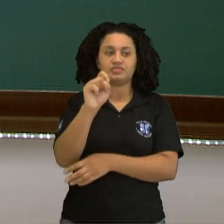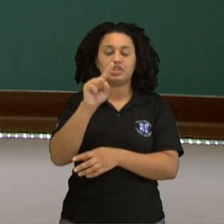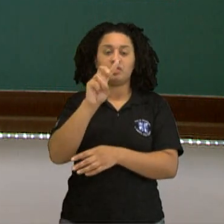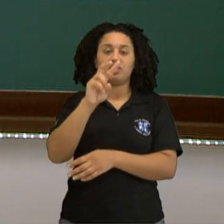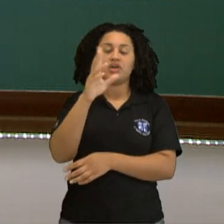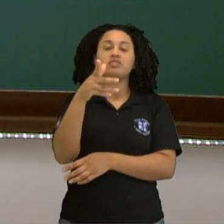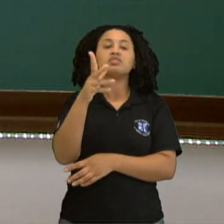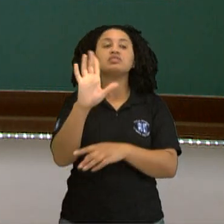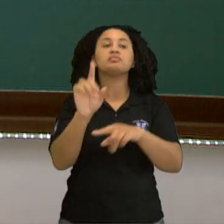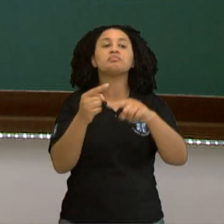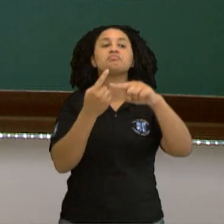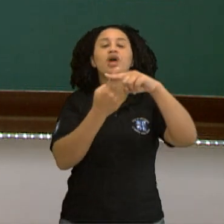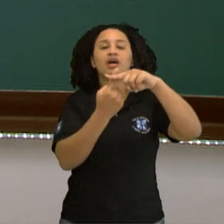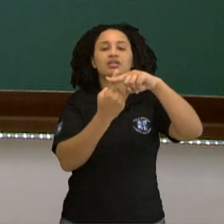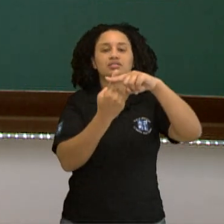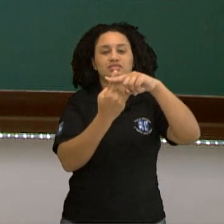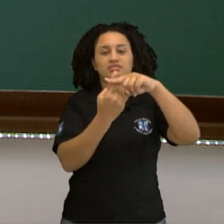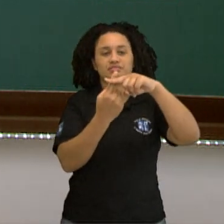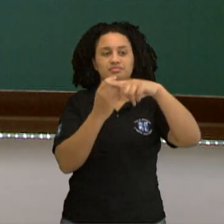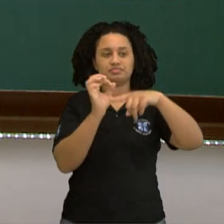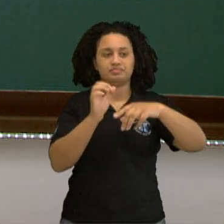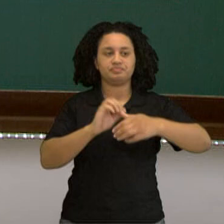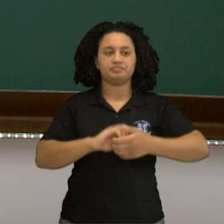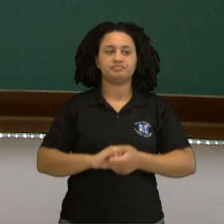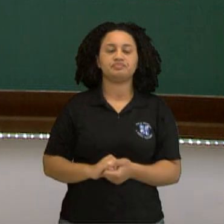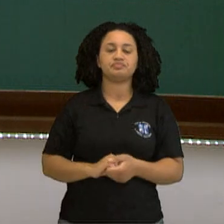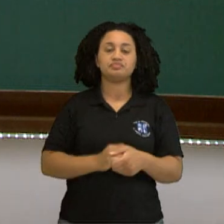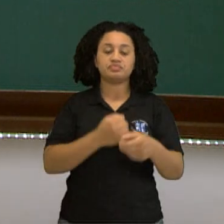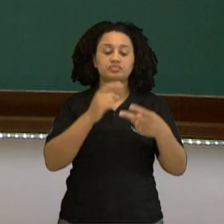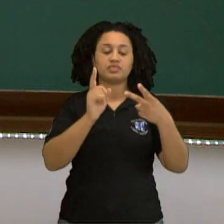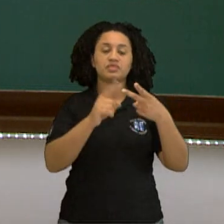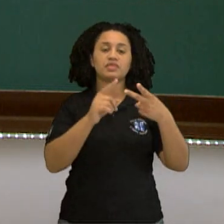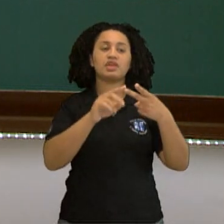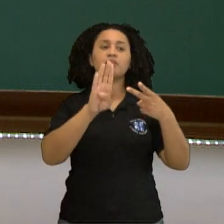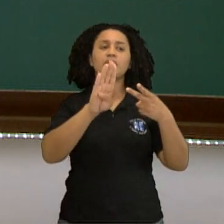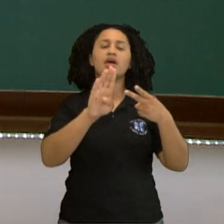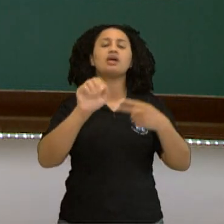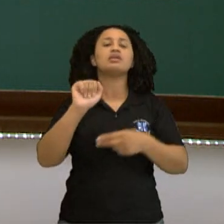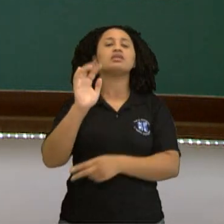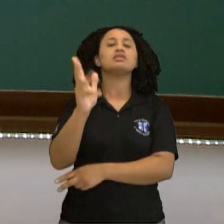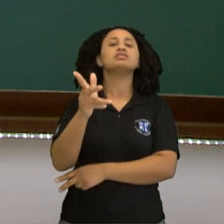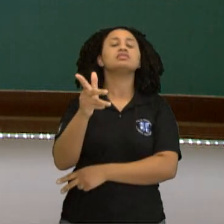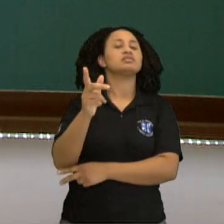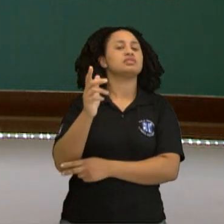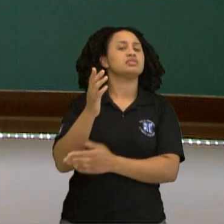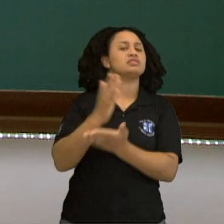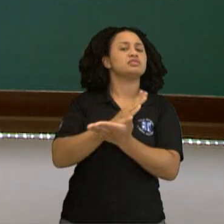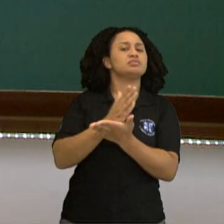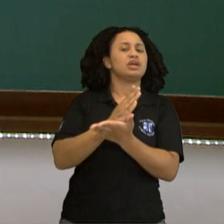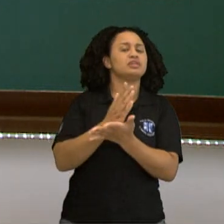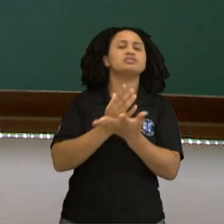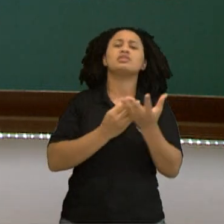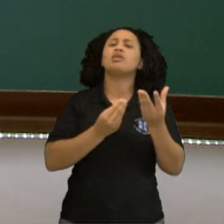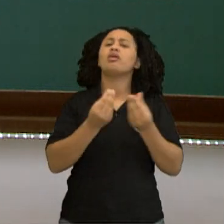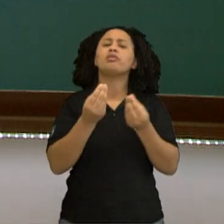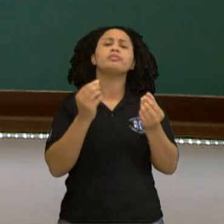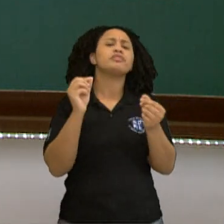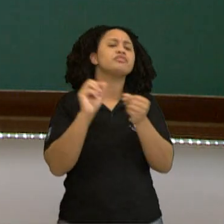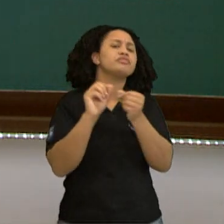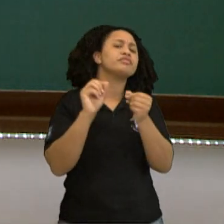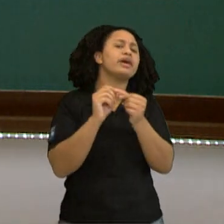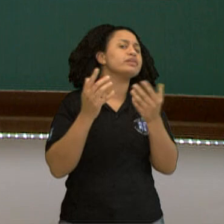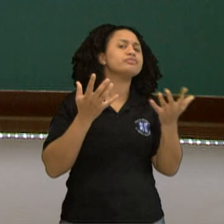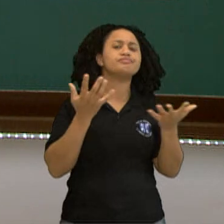é mais 13 metros por segundo. Depois eu quero calcular a aceleração média. Aceleração média agora,